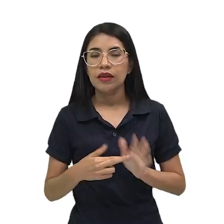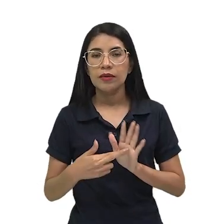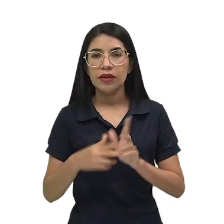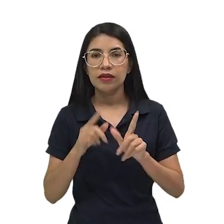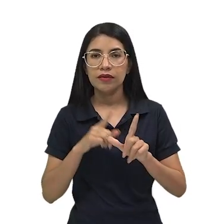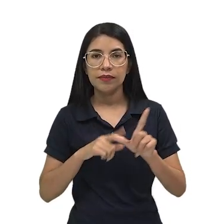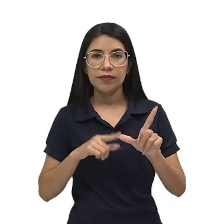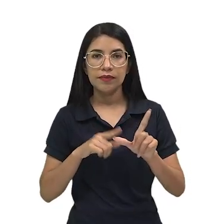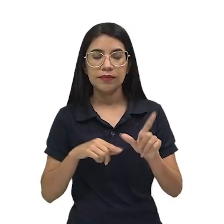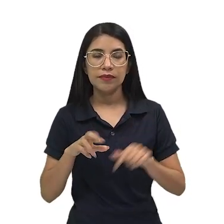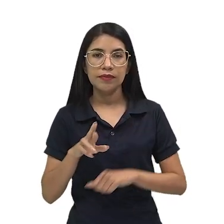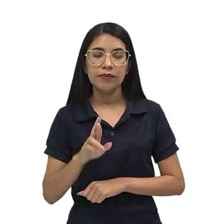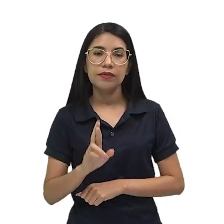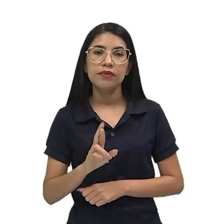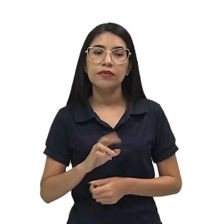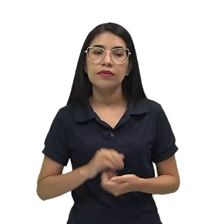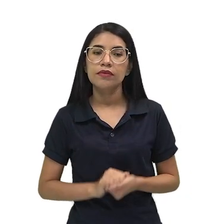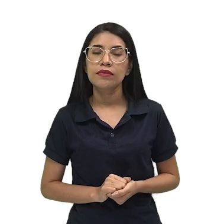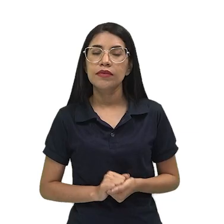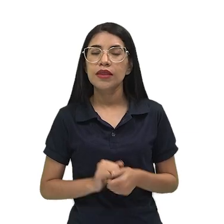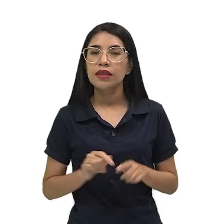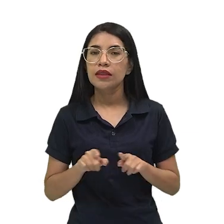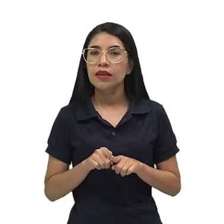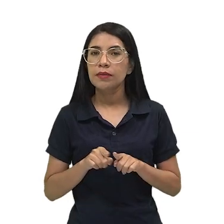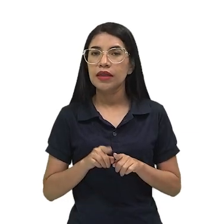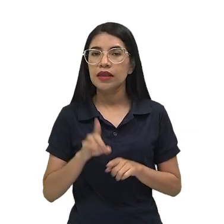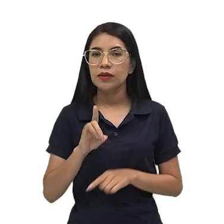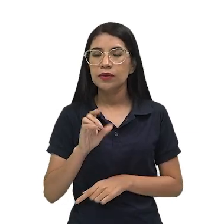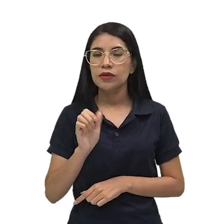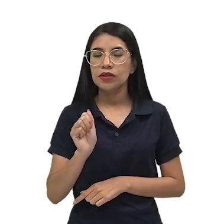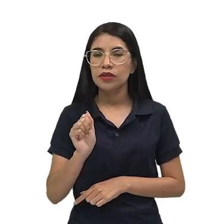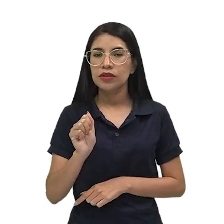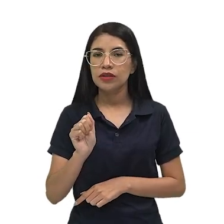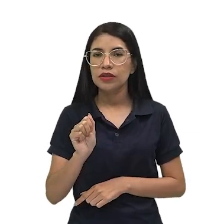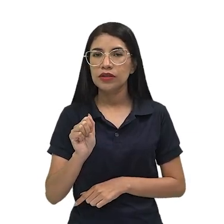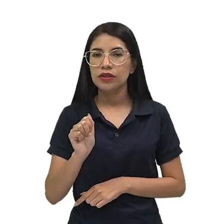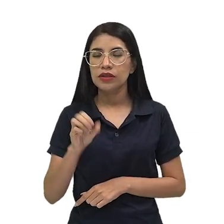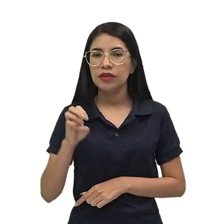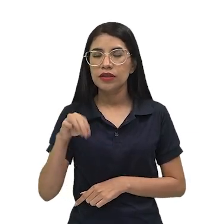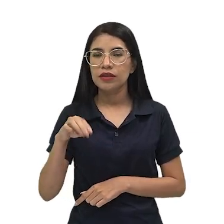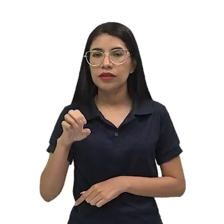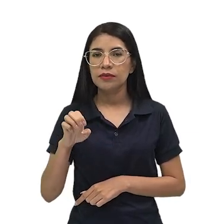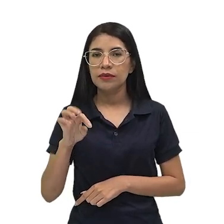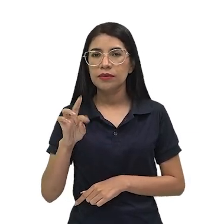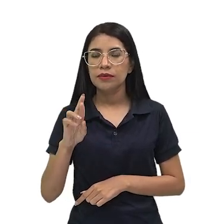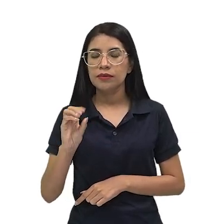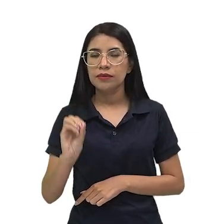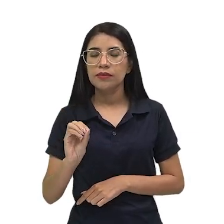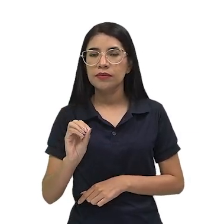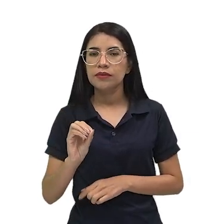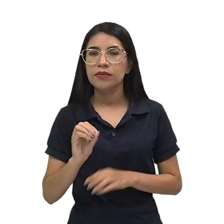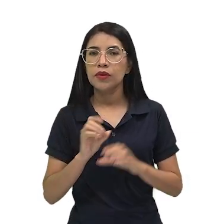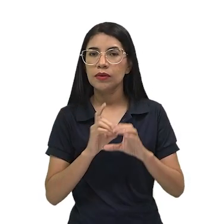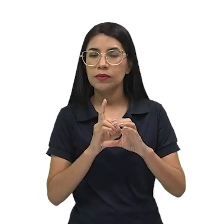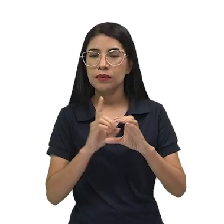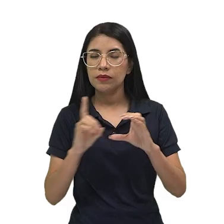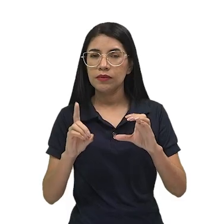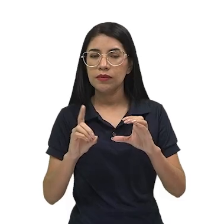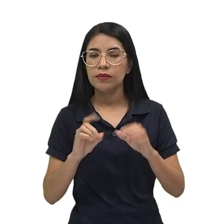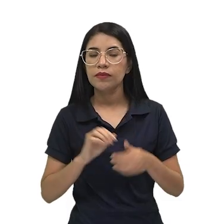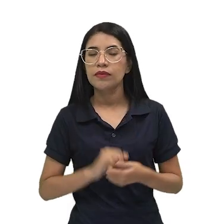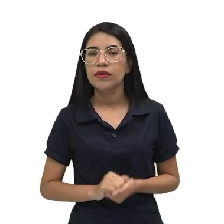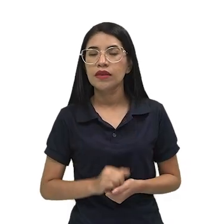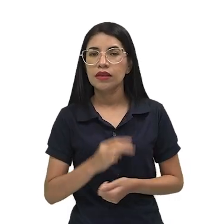pela letra R, e nós temos o diâmetro, que é 2